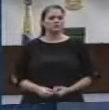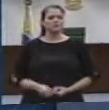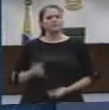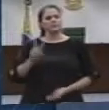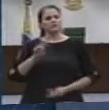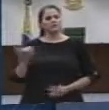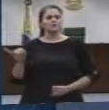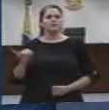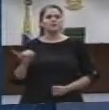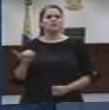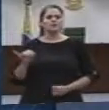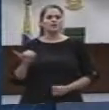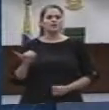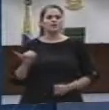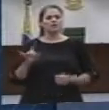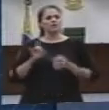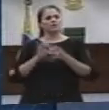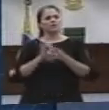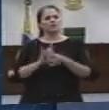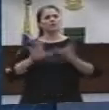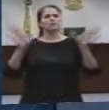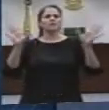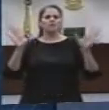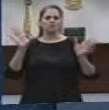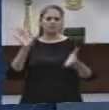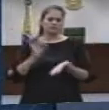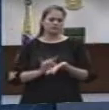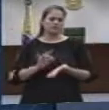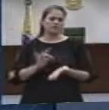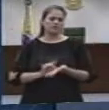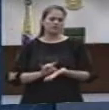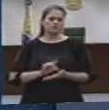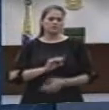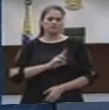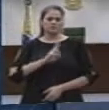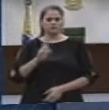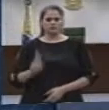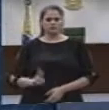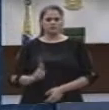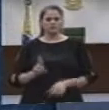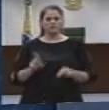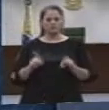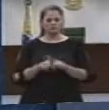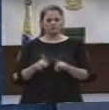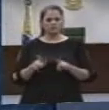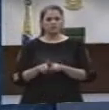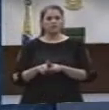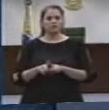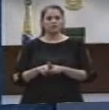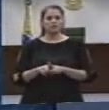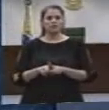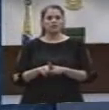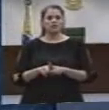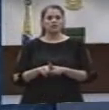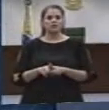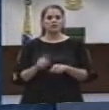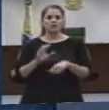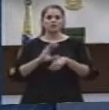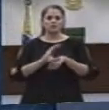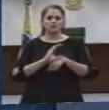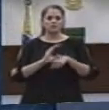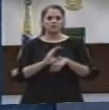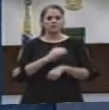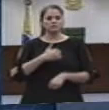grande ódio à liberdade religiosa e também a ao princípio constitucional da